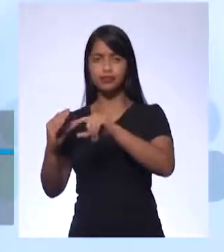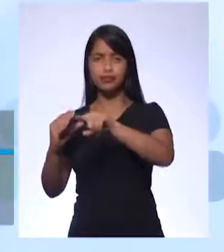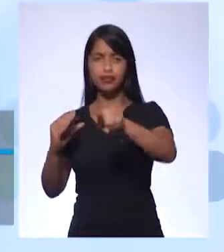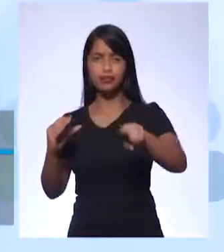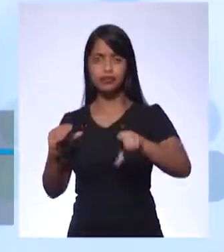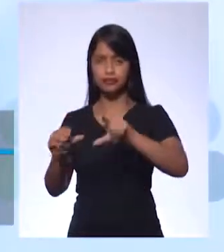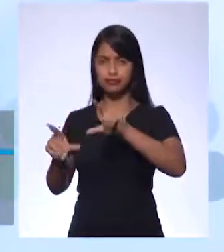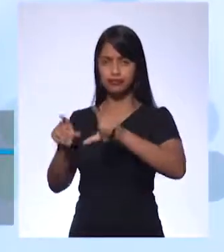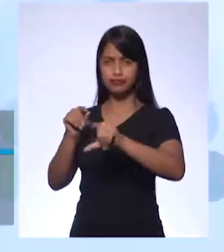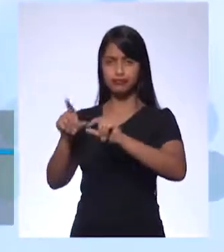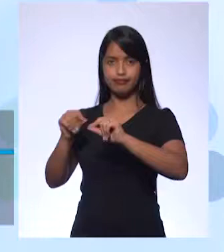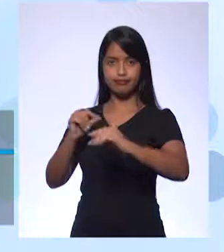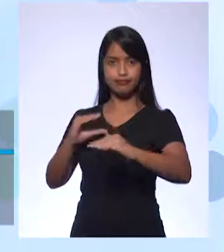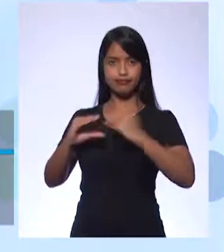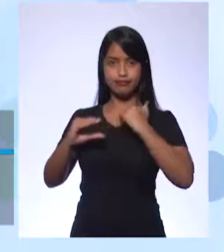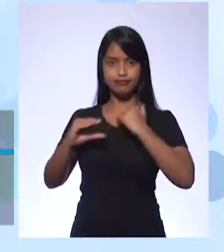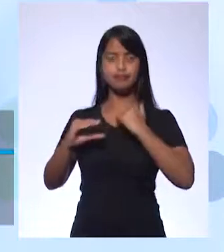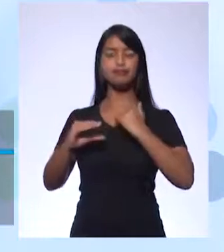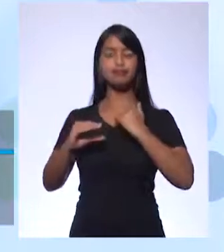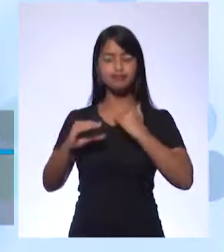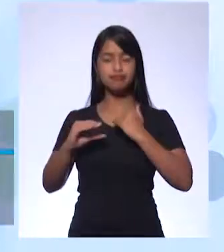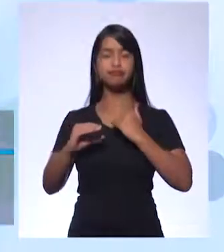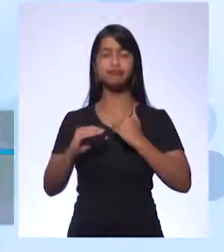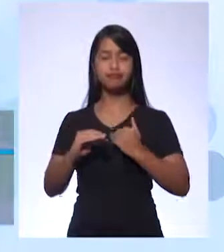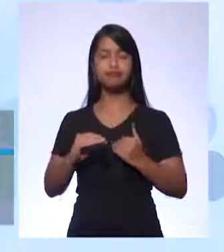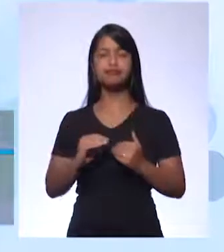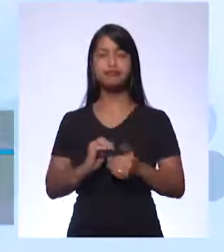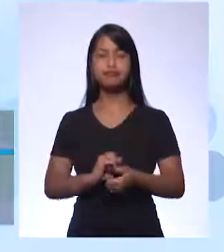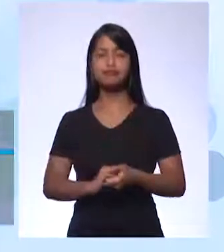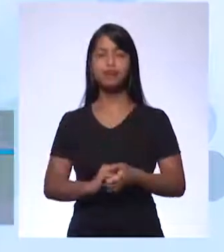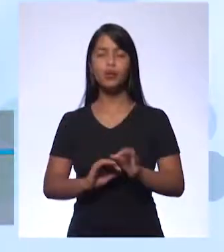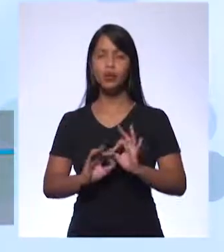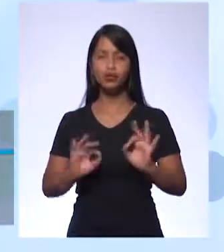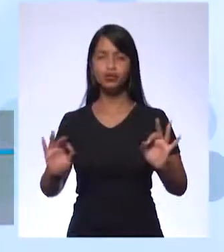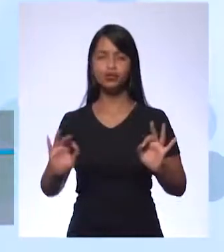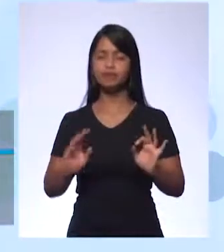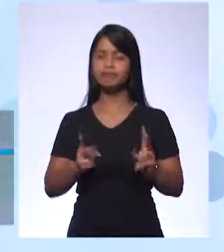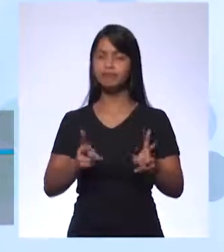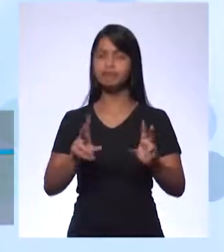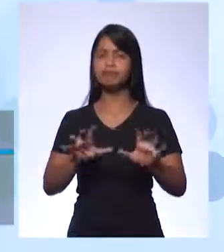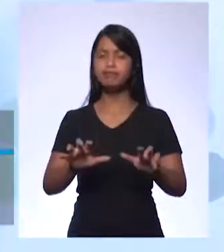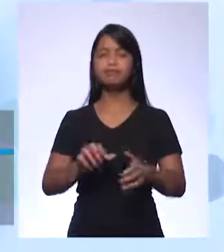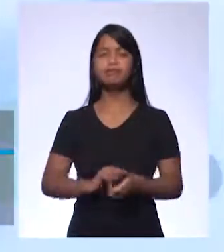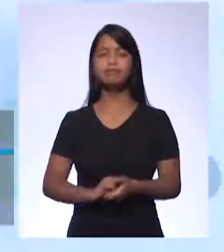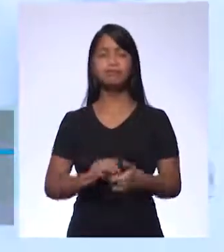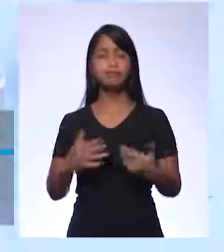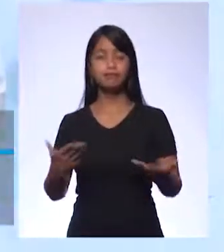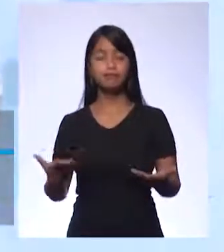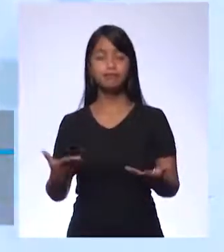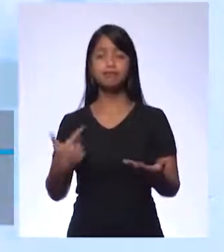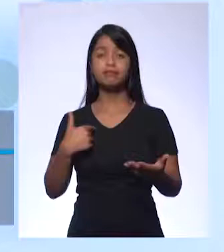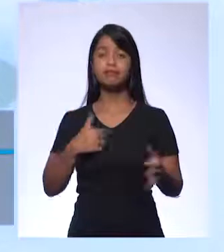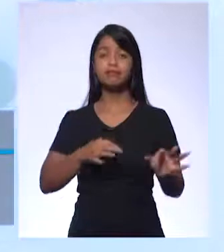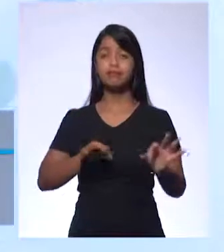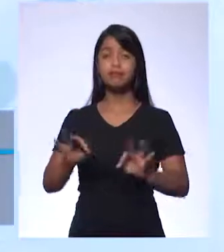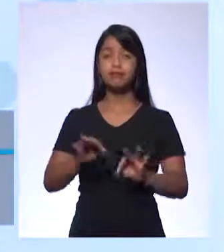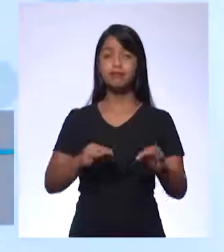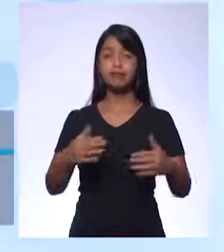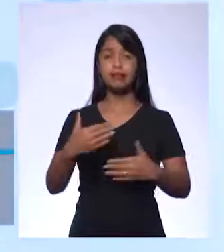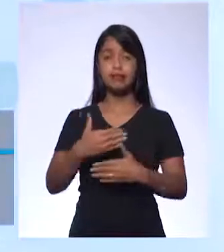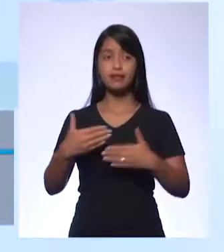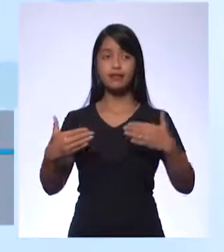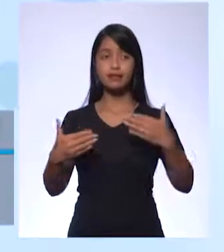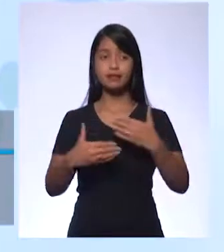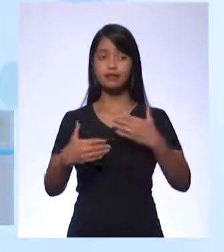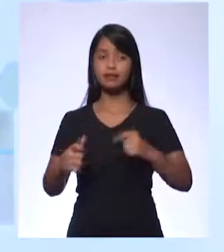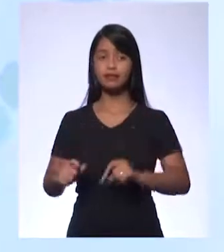gente. Normalmente são ótimas interações, né? Eu fiz um slide com algumas